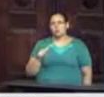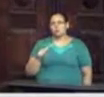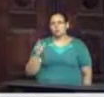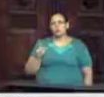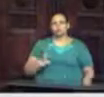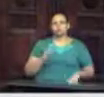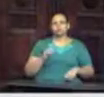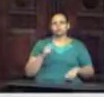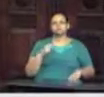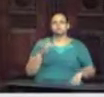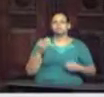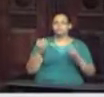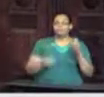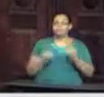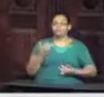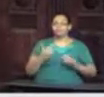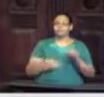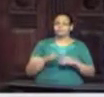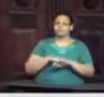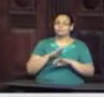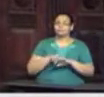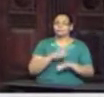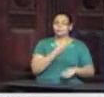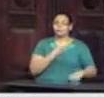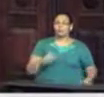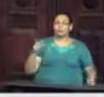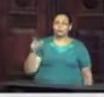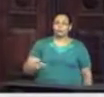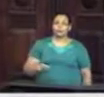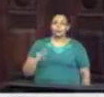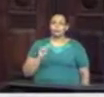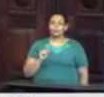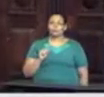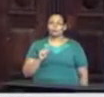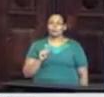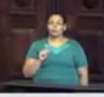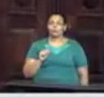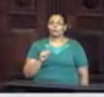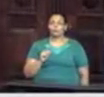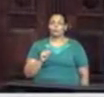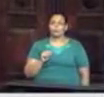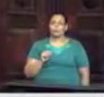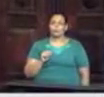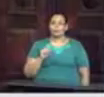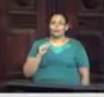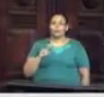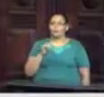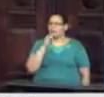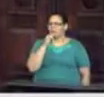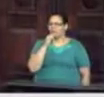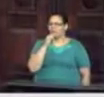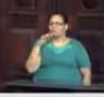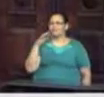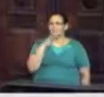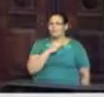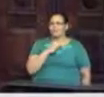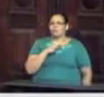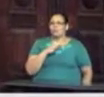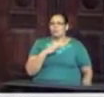a justificativa do governador realmente é um tapa na cara que foi dada à